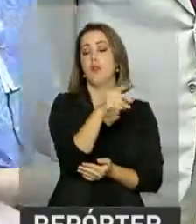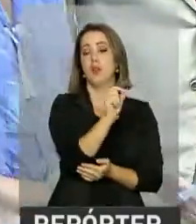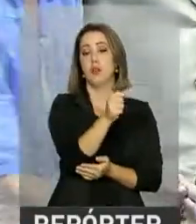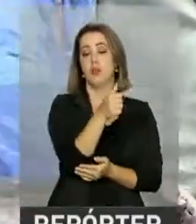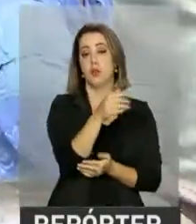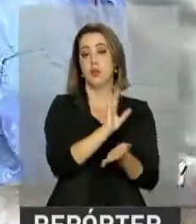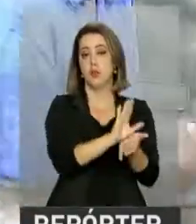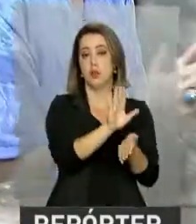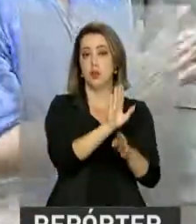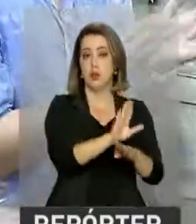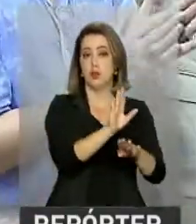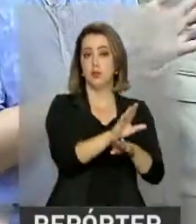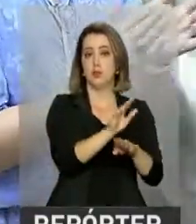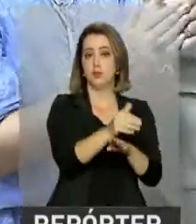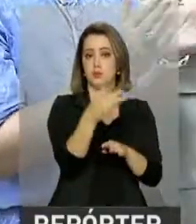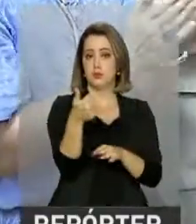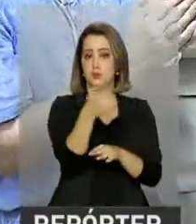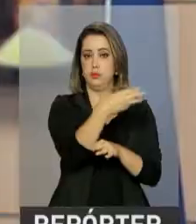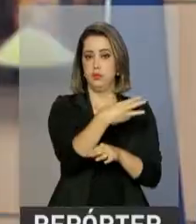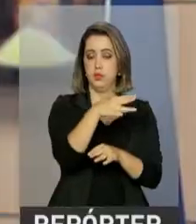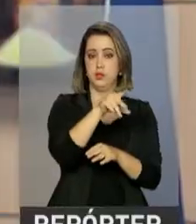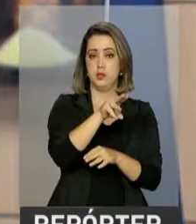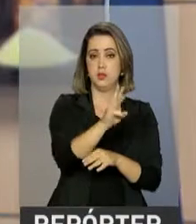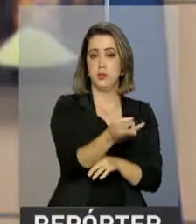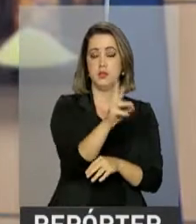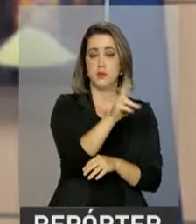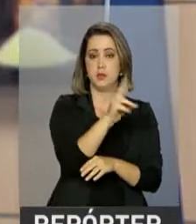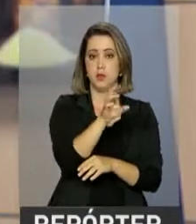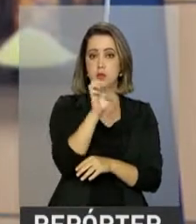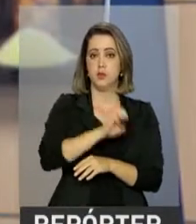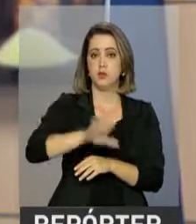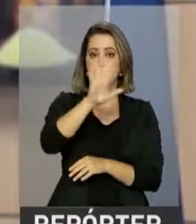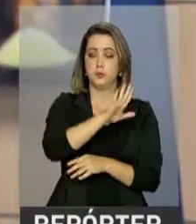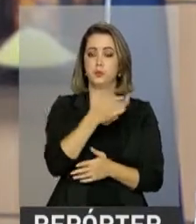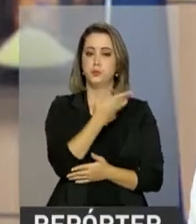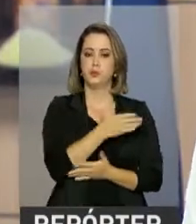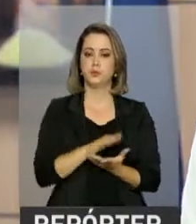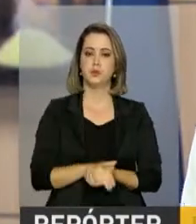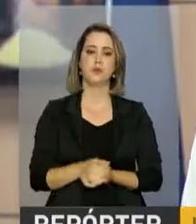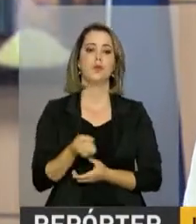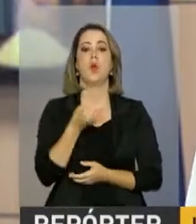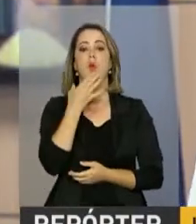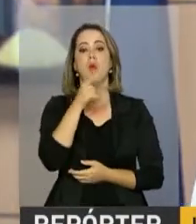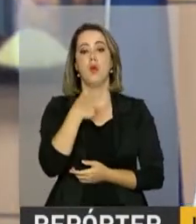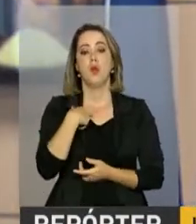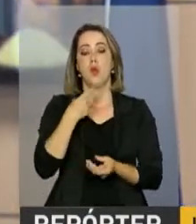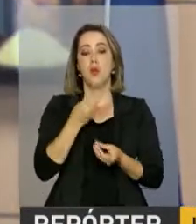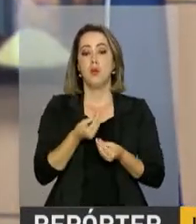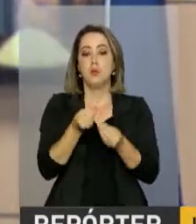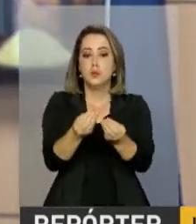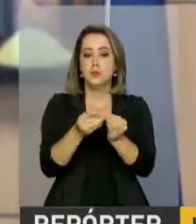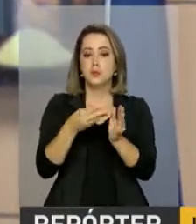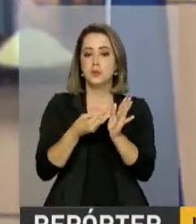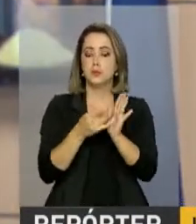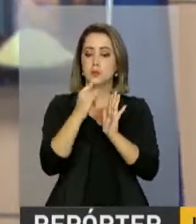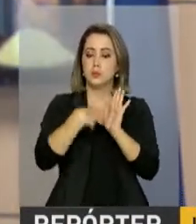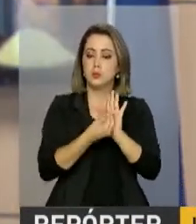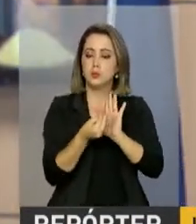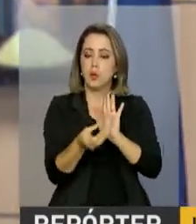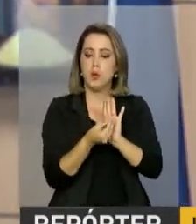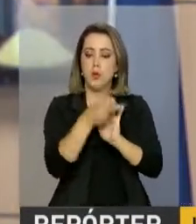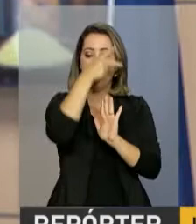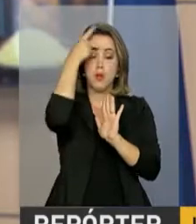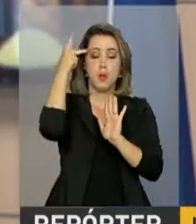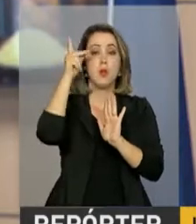europeia cerca de 13 milhões a boa gestão fundiária na região amazônica é muito importante para o